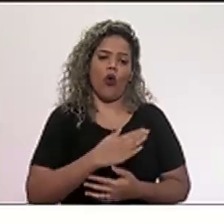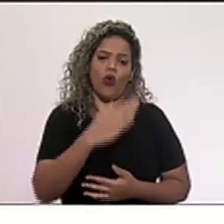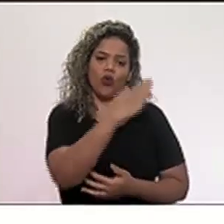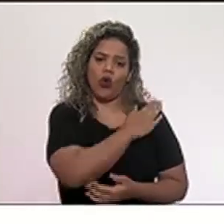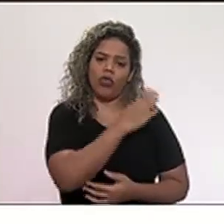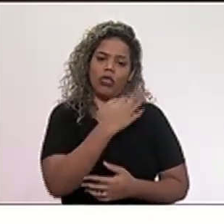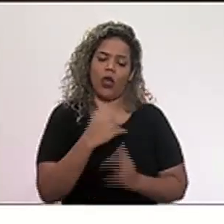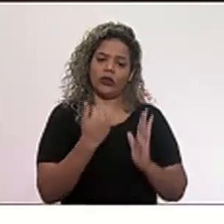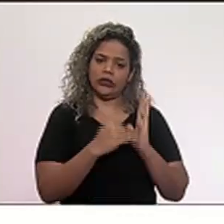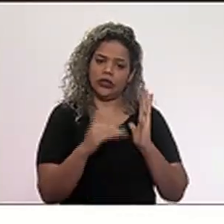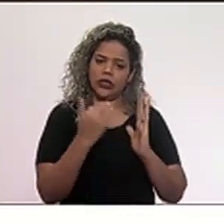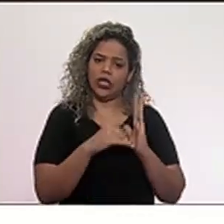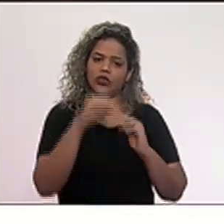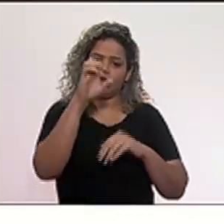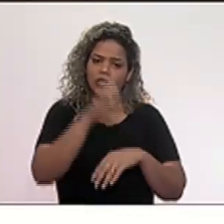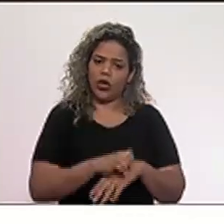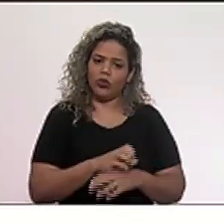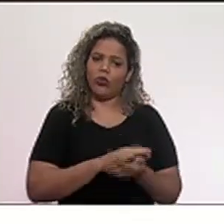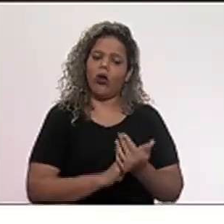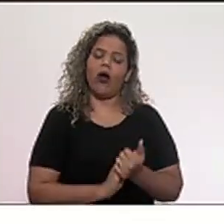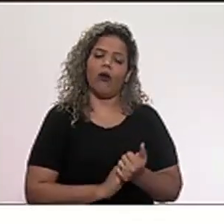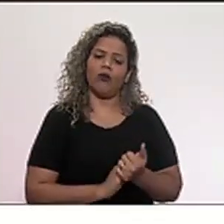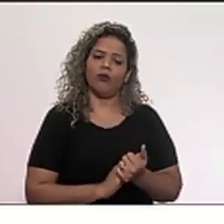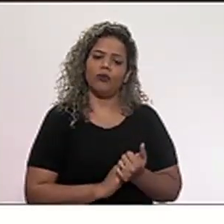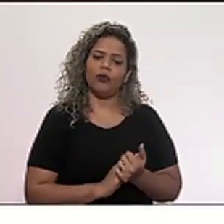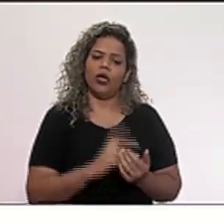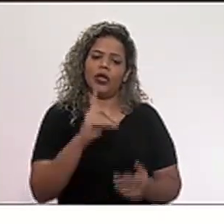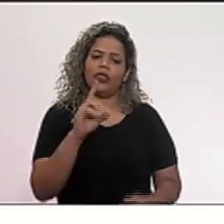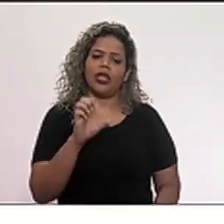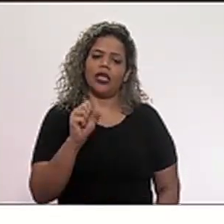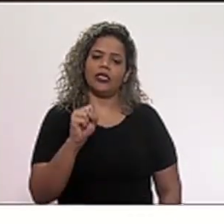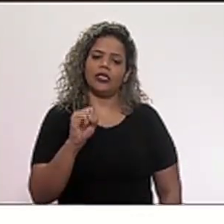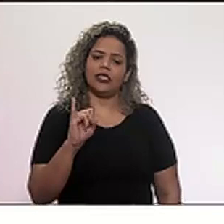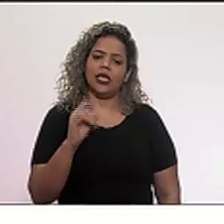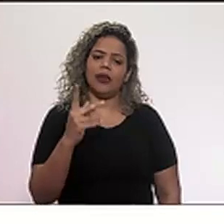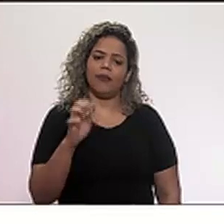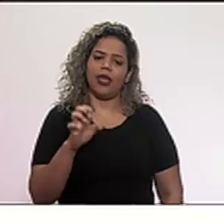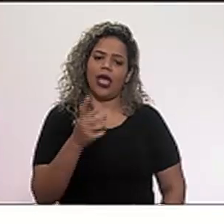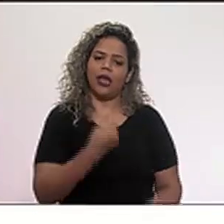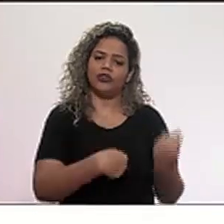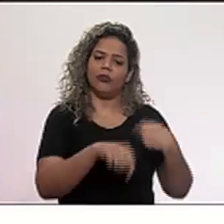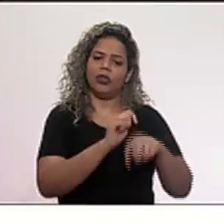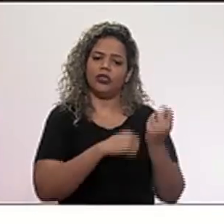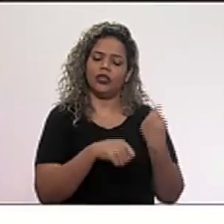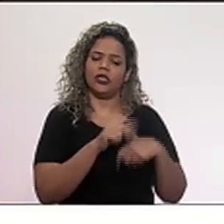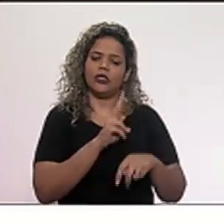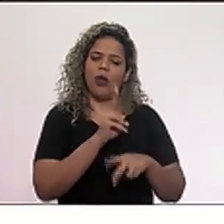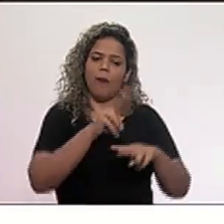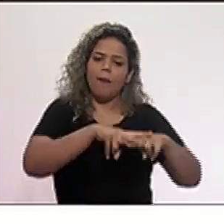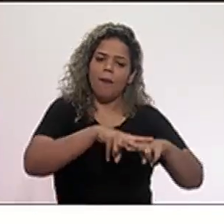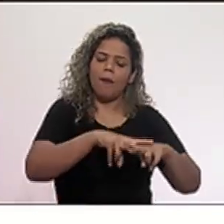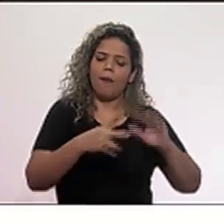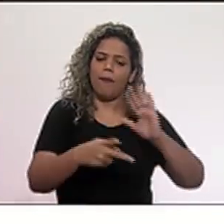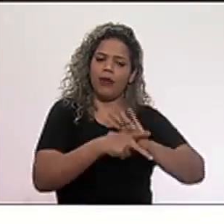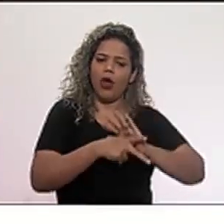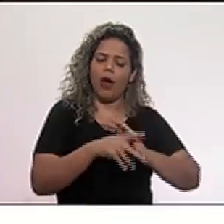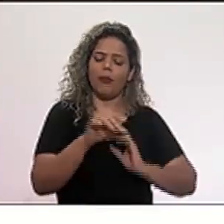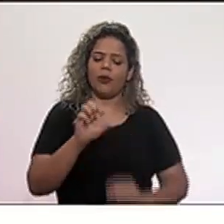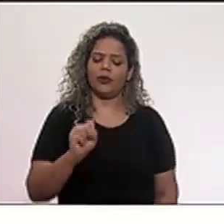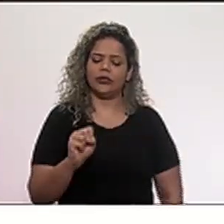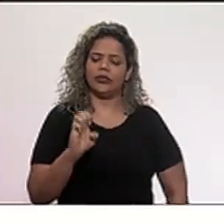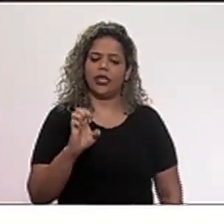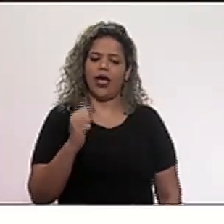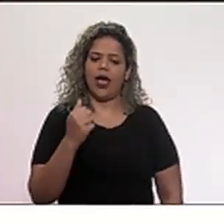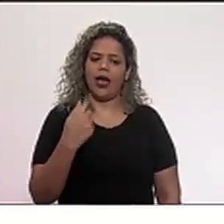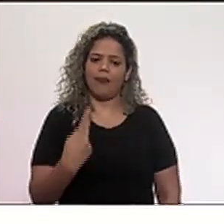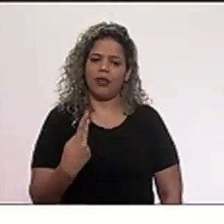de Estado do DESIP, de Administração Penitenciária, do CEAP,